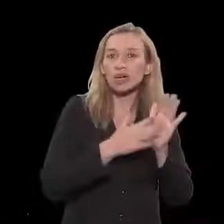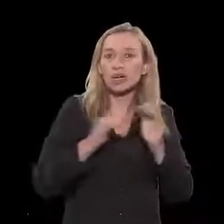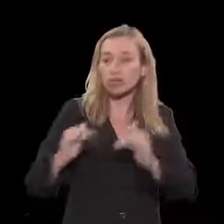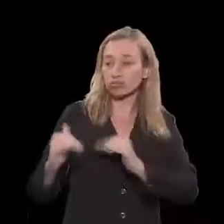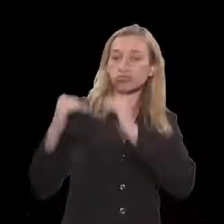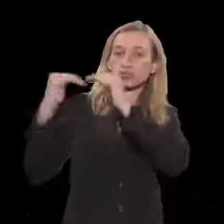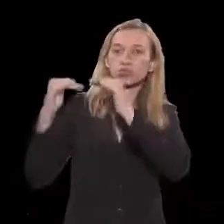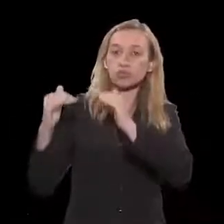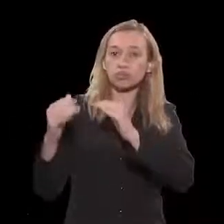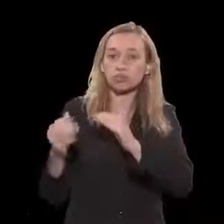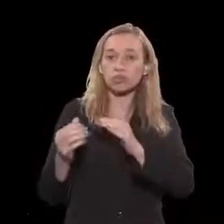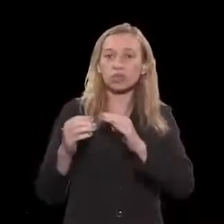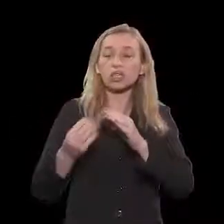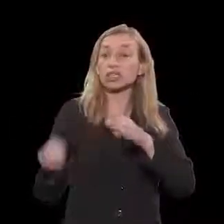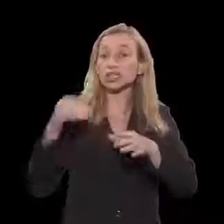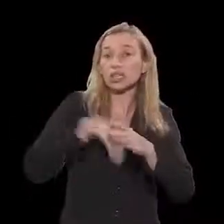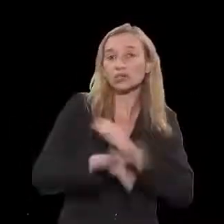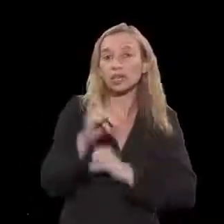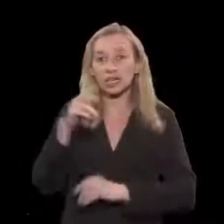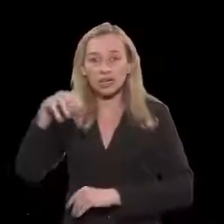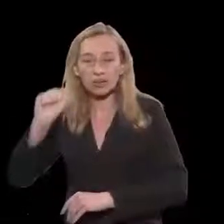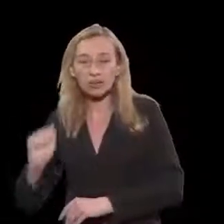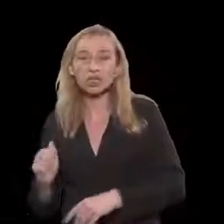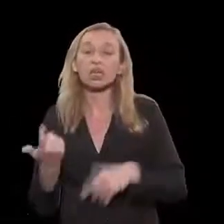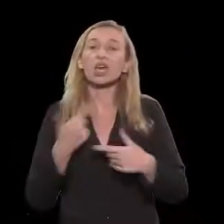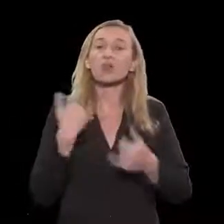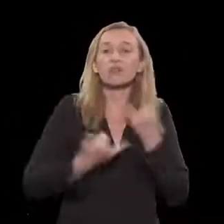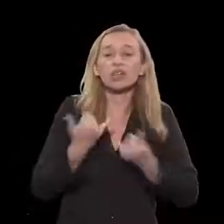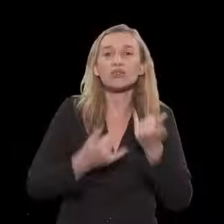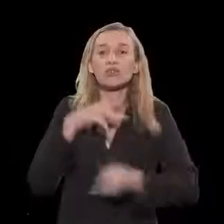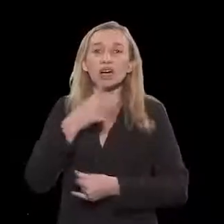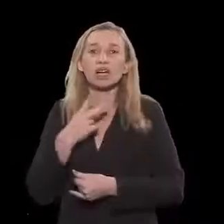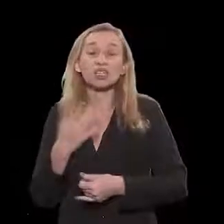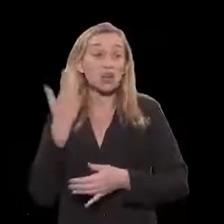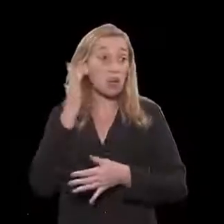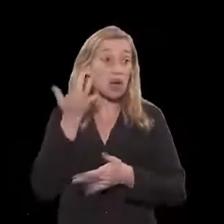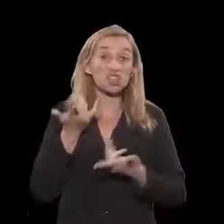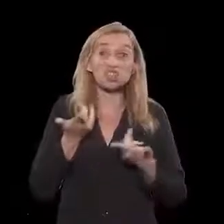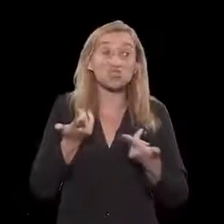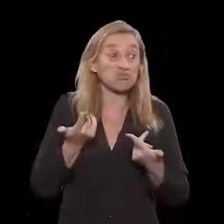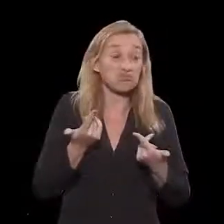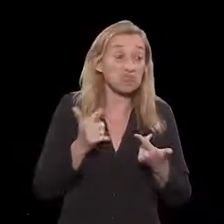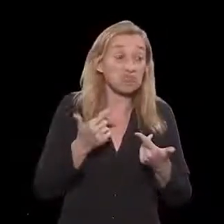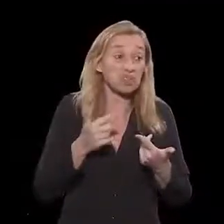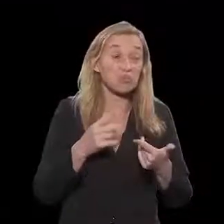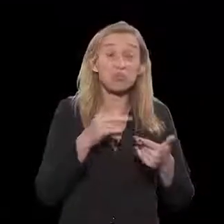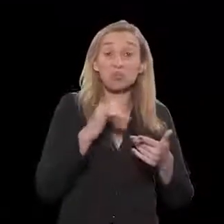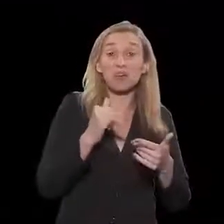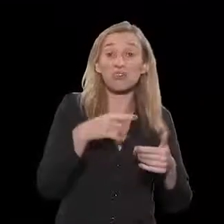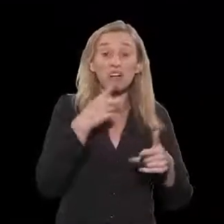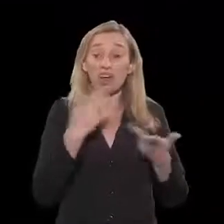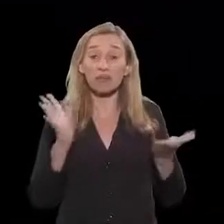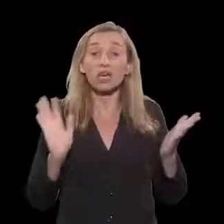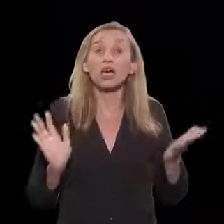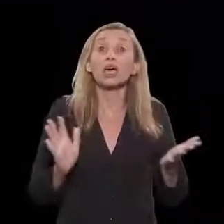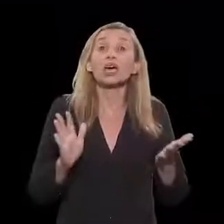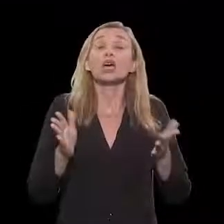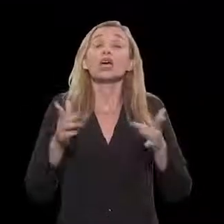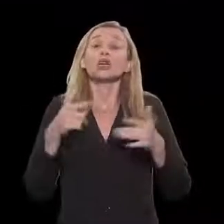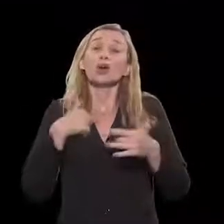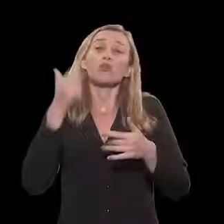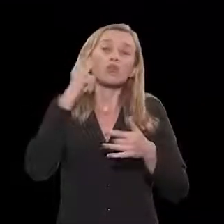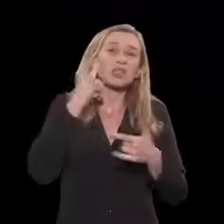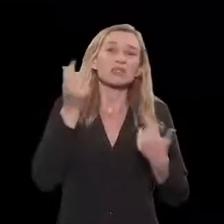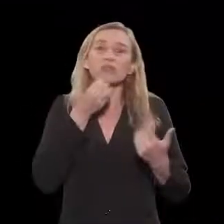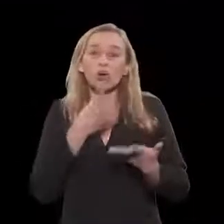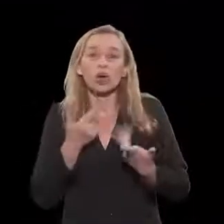uma subfonte dentro do universo acadêmico, eu brinco dizendo que eu acho que nem para os meus pares eu tenho falado, né?